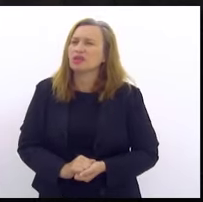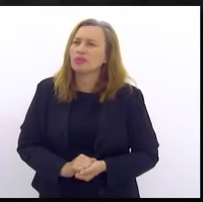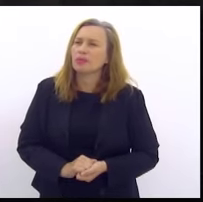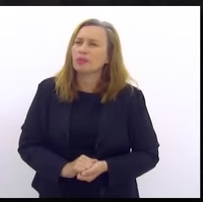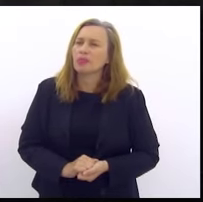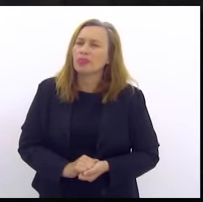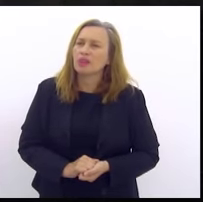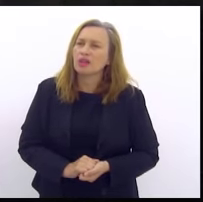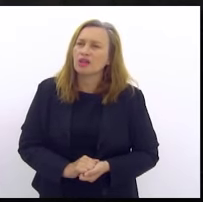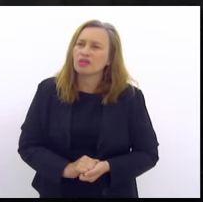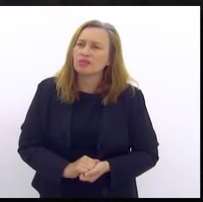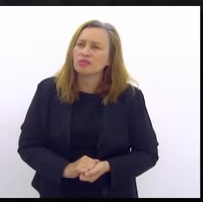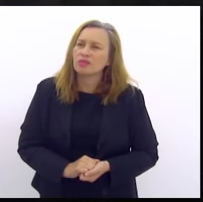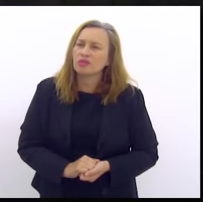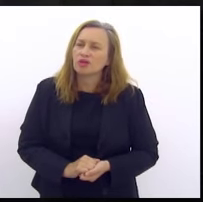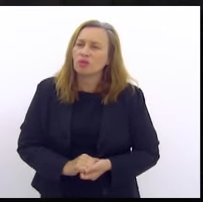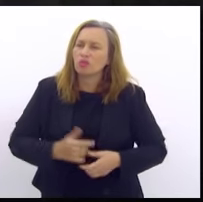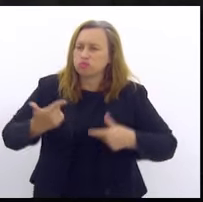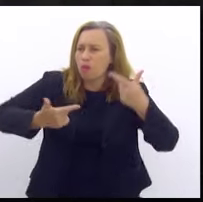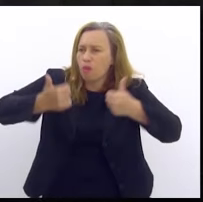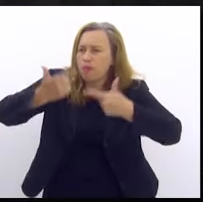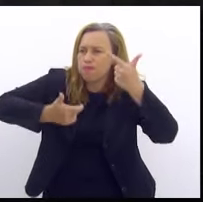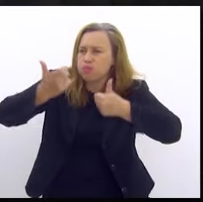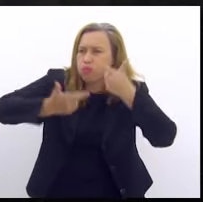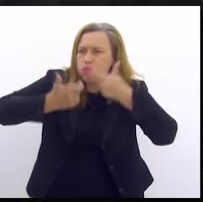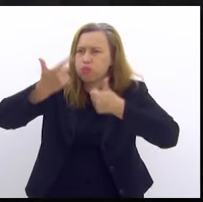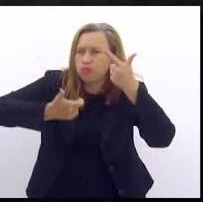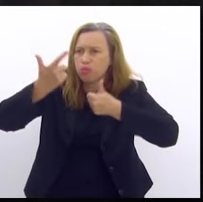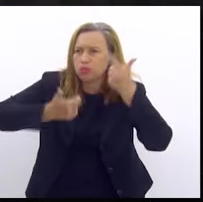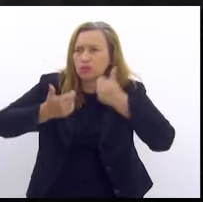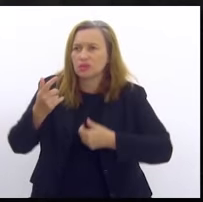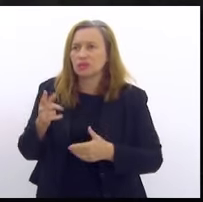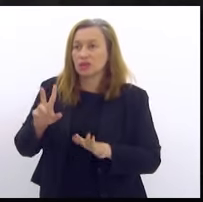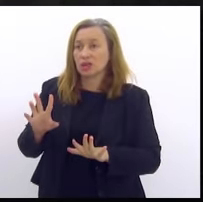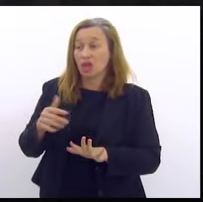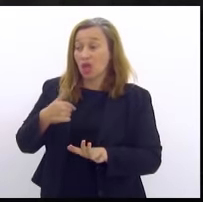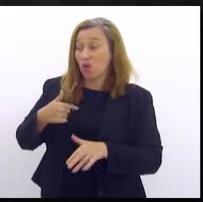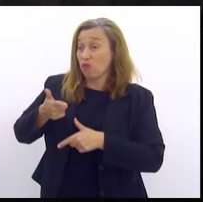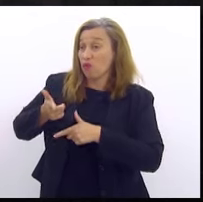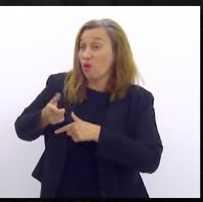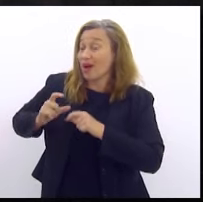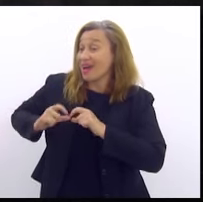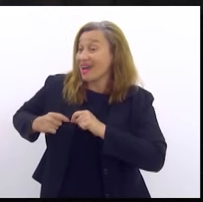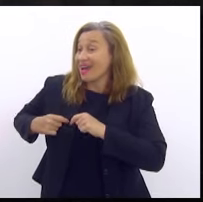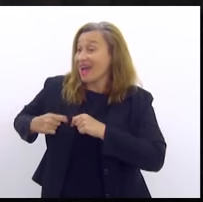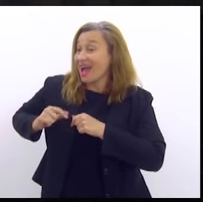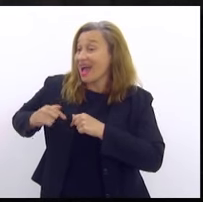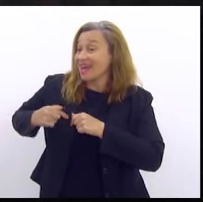começa a bala come, aí você lembra, não, peraí, eu vou acionar aqui